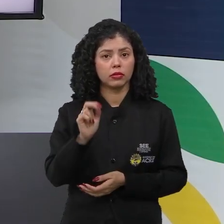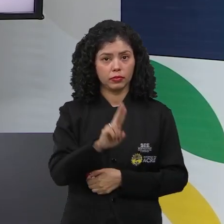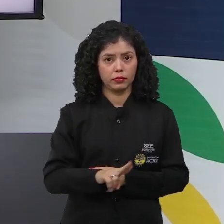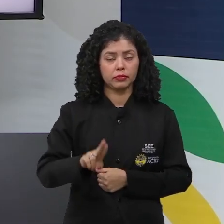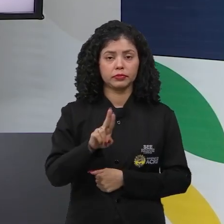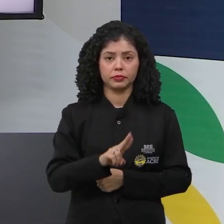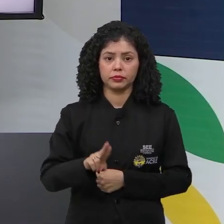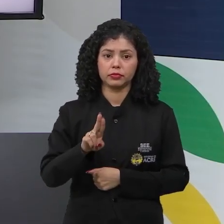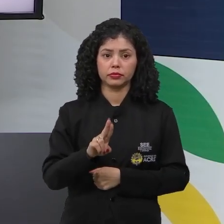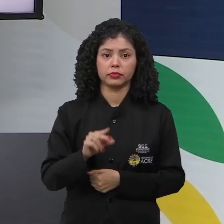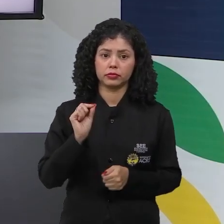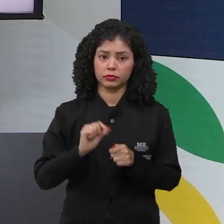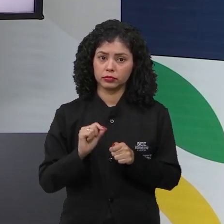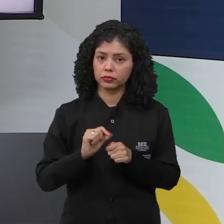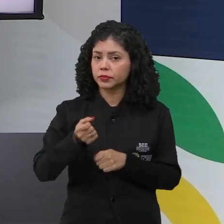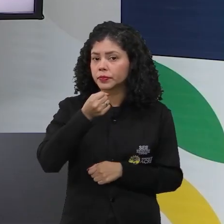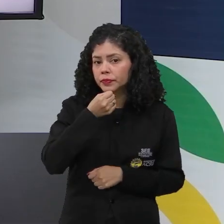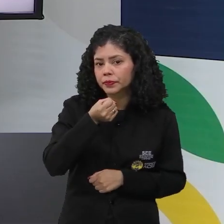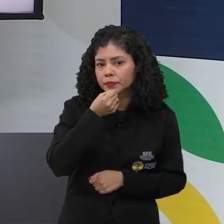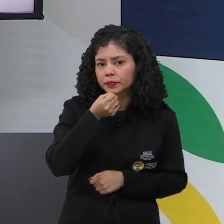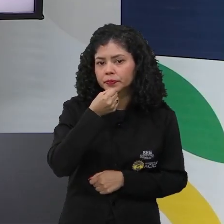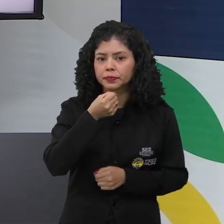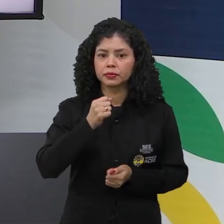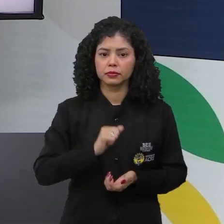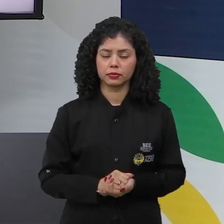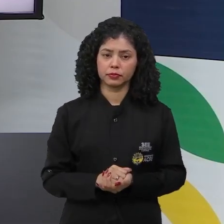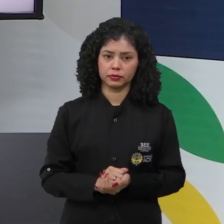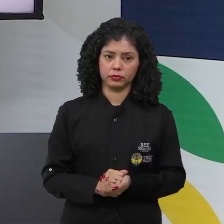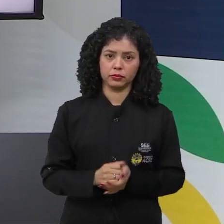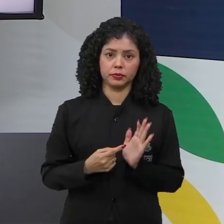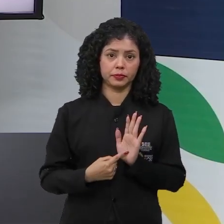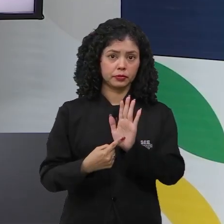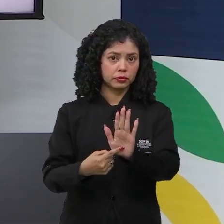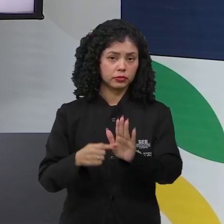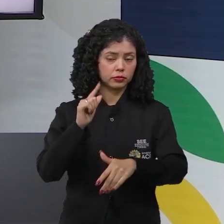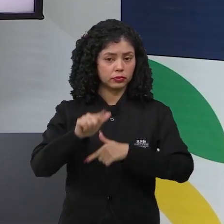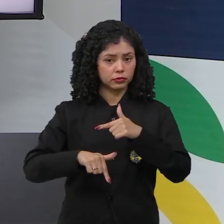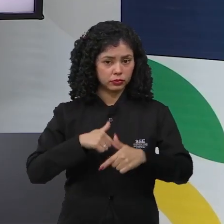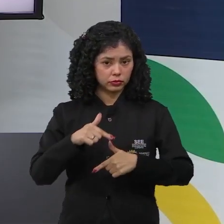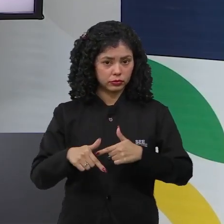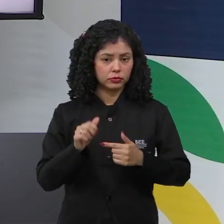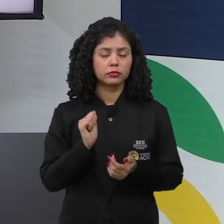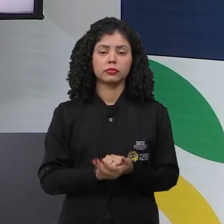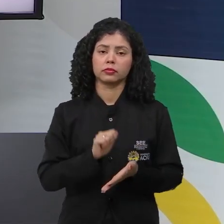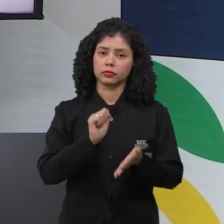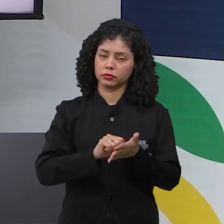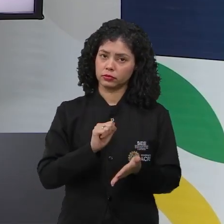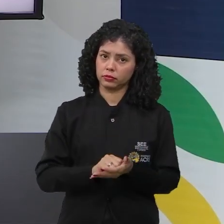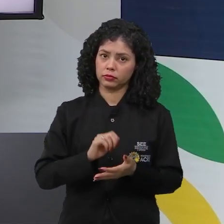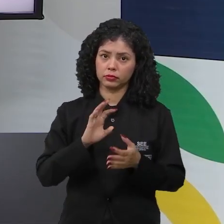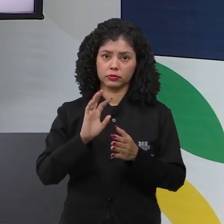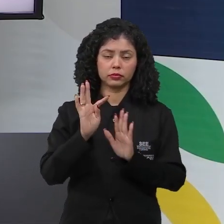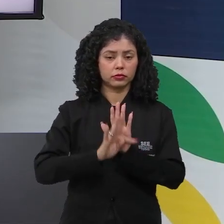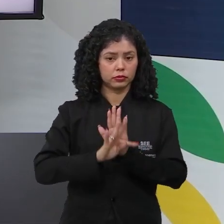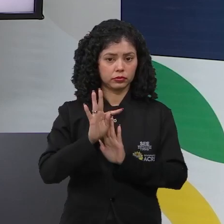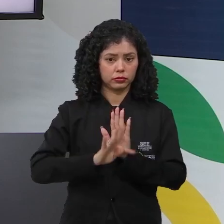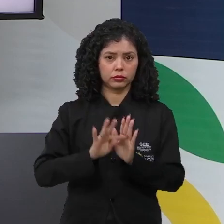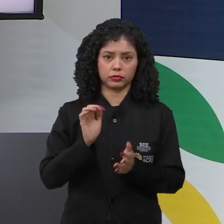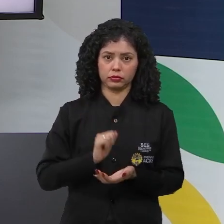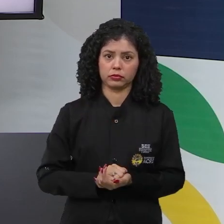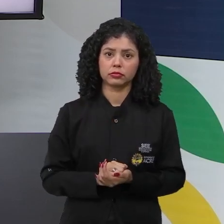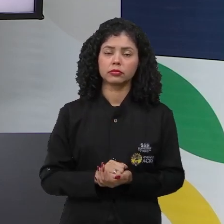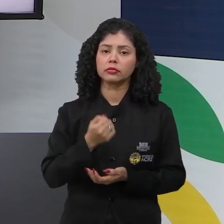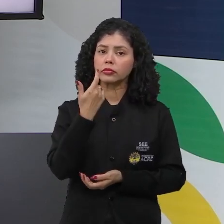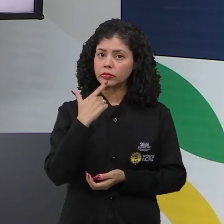utiliza a língua para fazer uma entrevista de emprego, para apresentar um trabalho, para escrever um texto. Então,